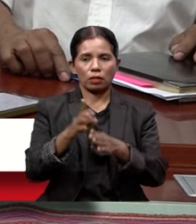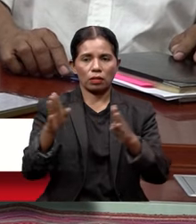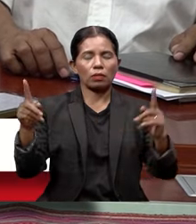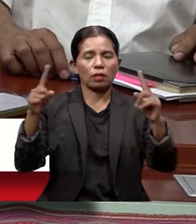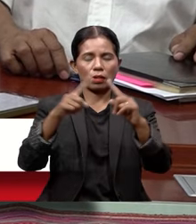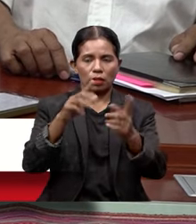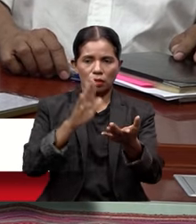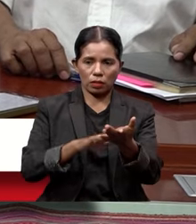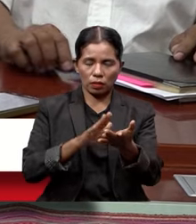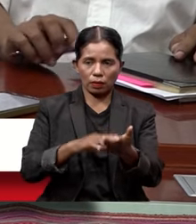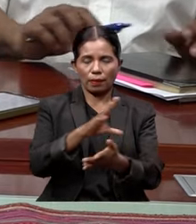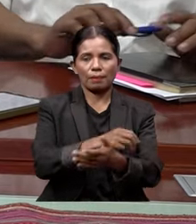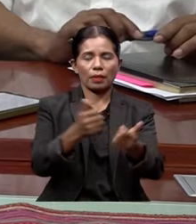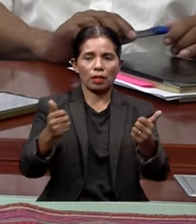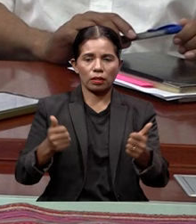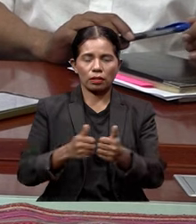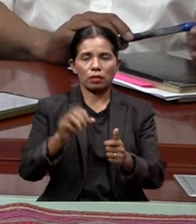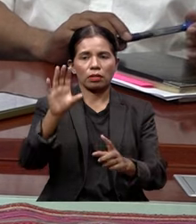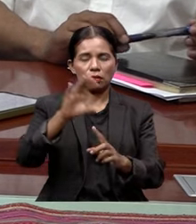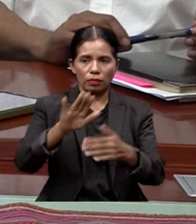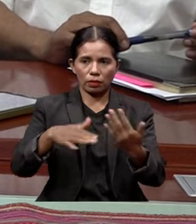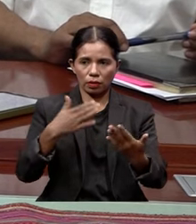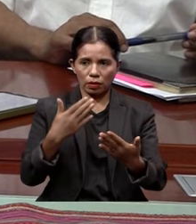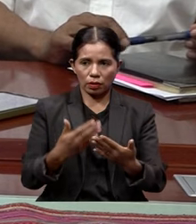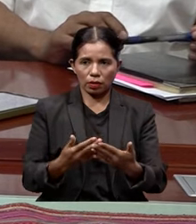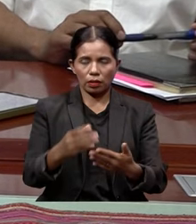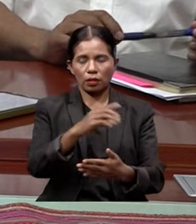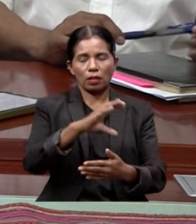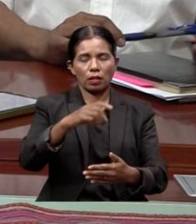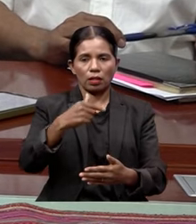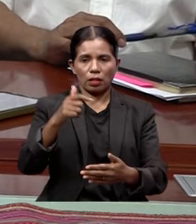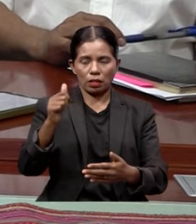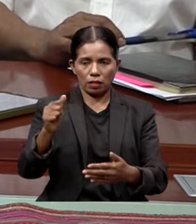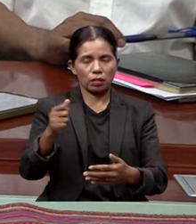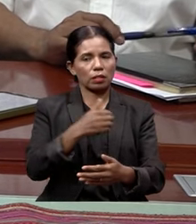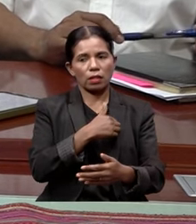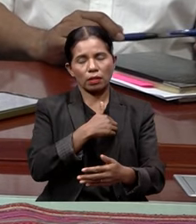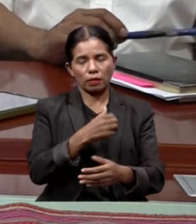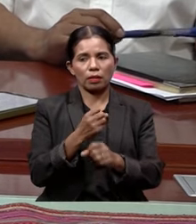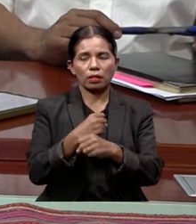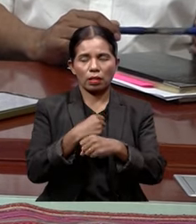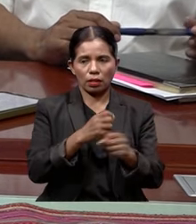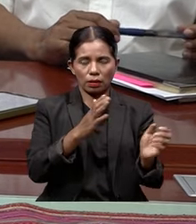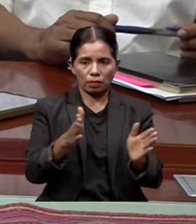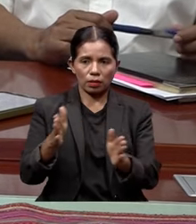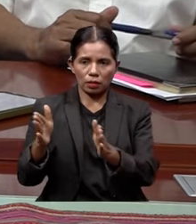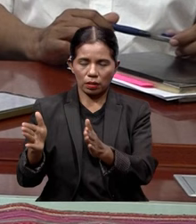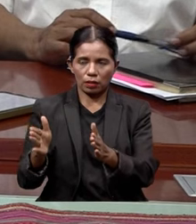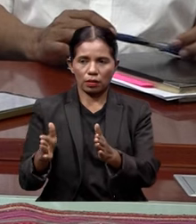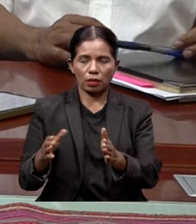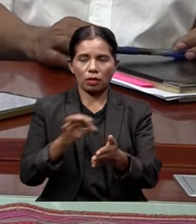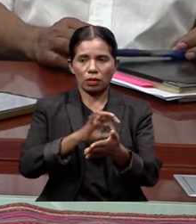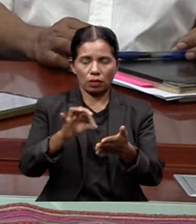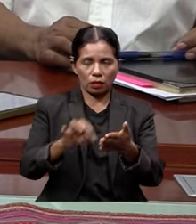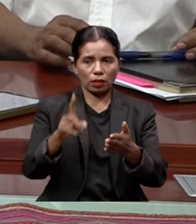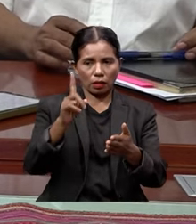escola, adjunto, coordenador, gato se dá. Ainda nem está ralo o processo contagem